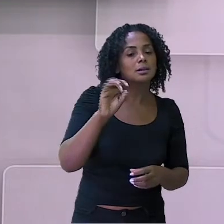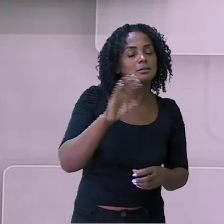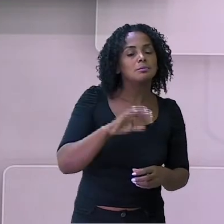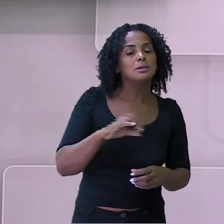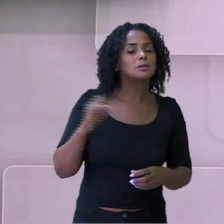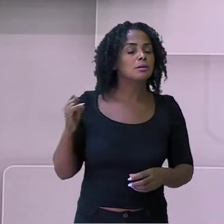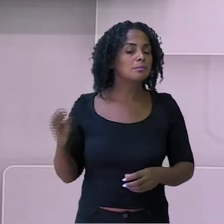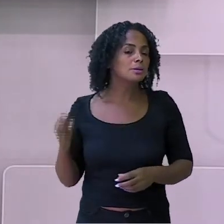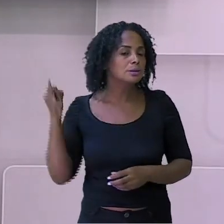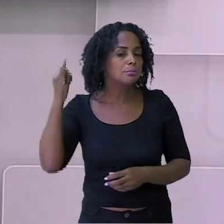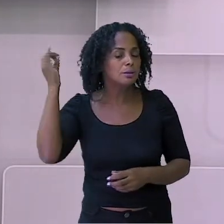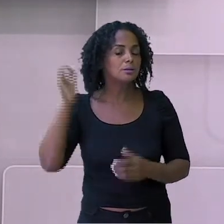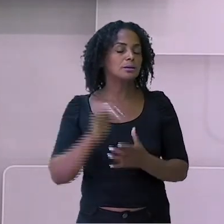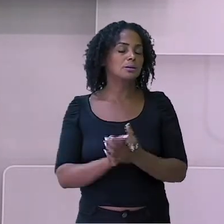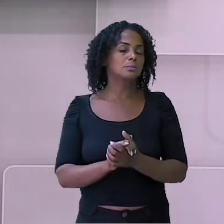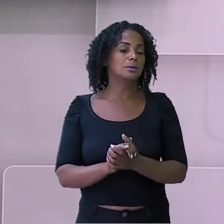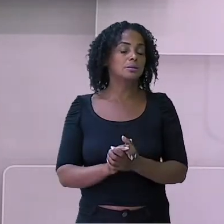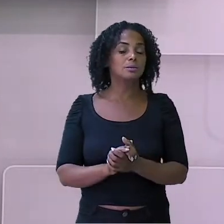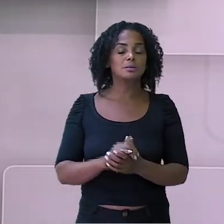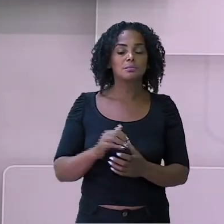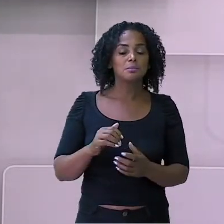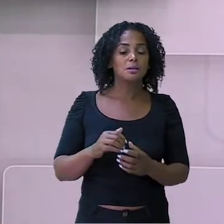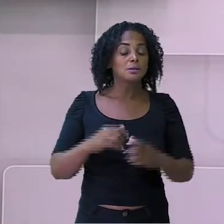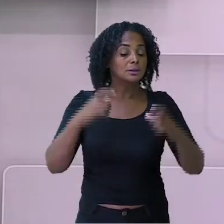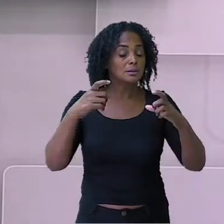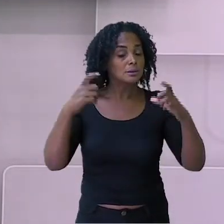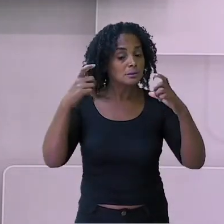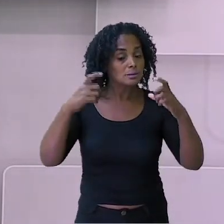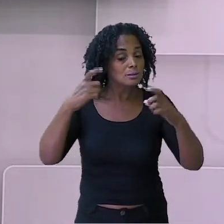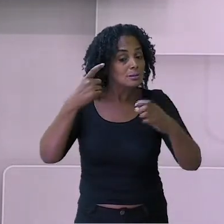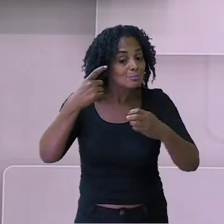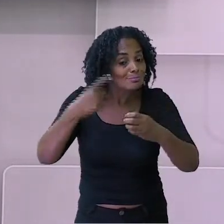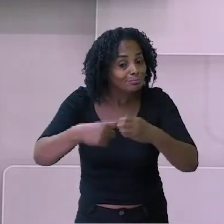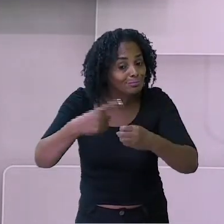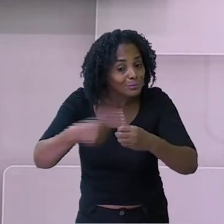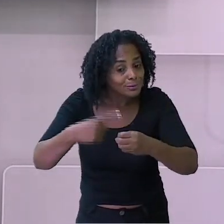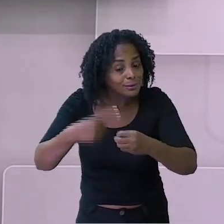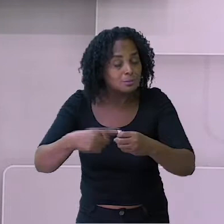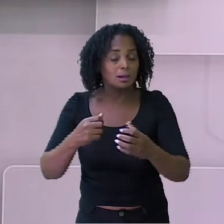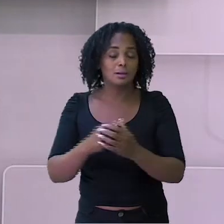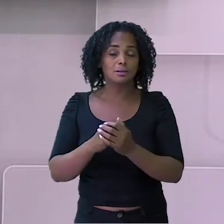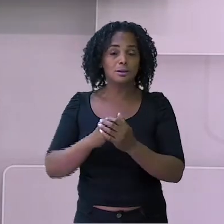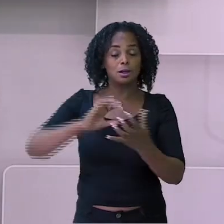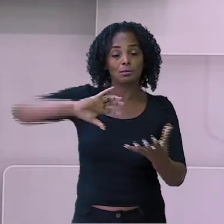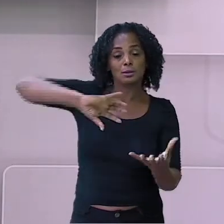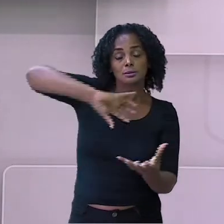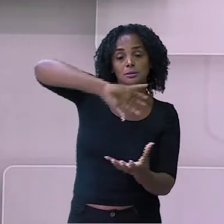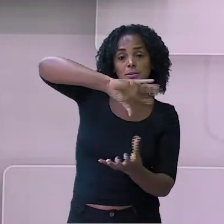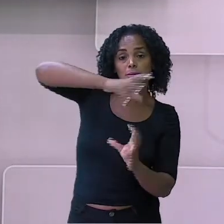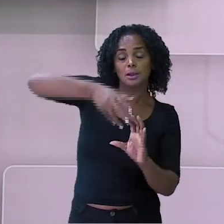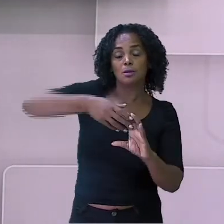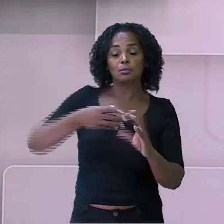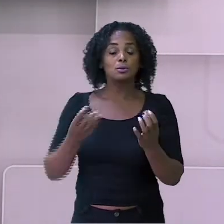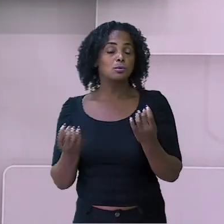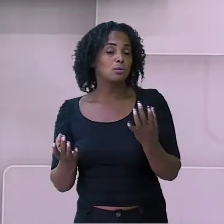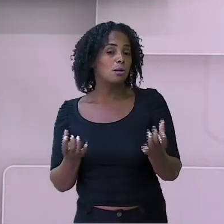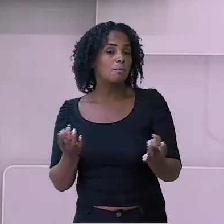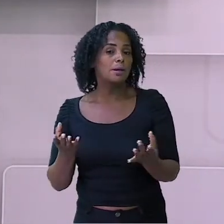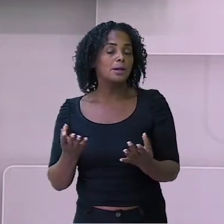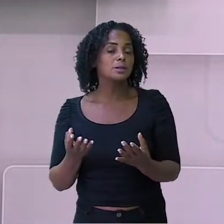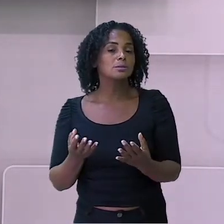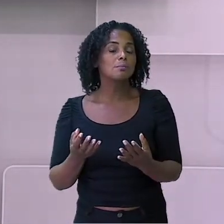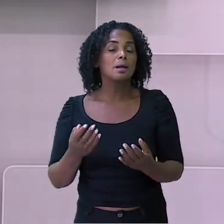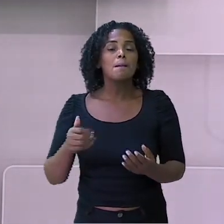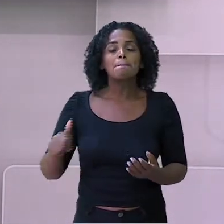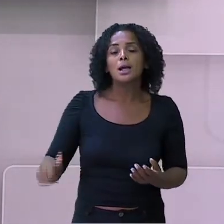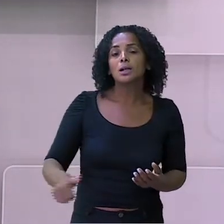propícios para nós e para a nossa melhoria. Então a globalização e o comércio, ela vem como que benfeitorias para aqueles